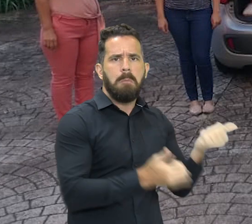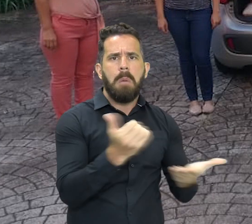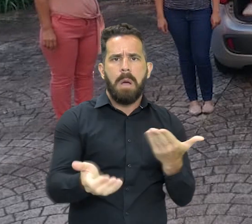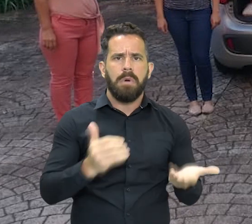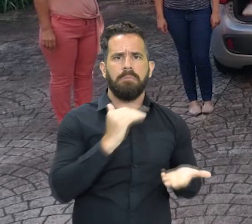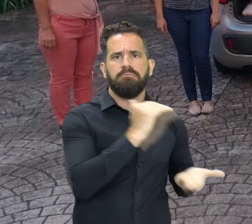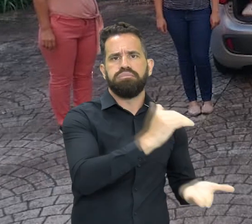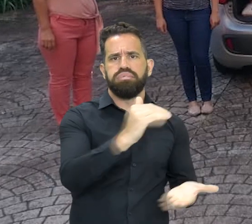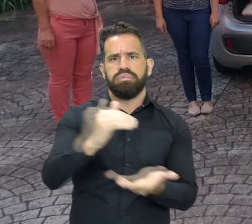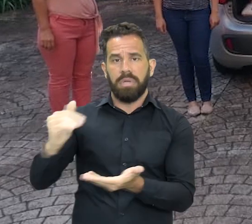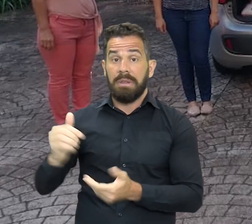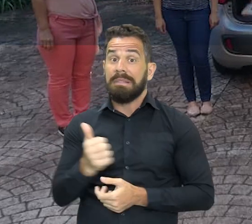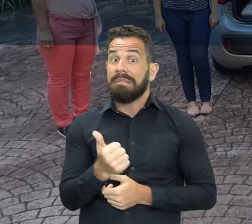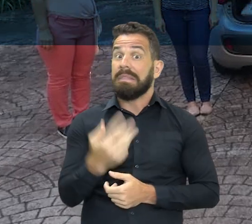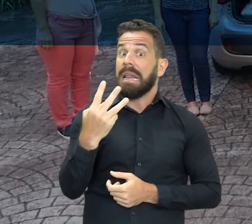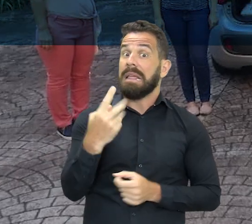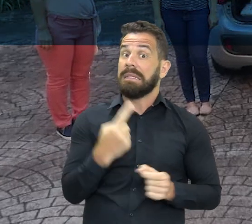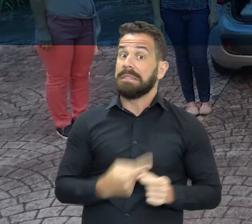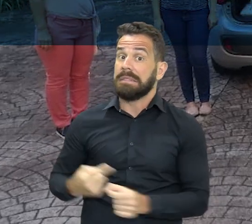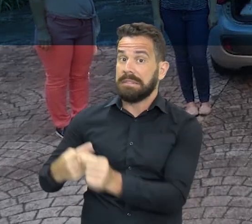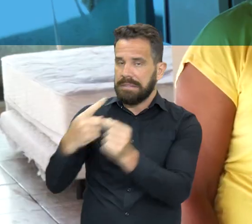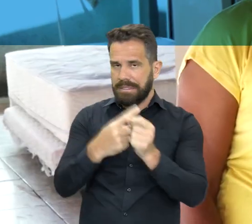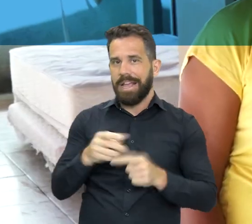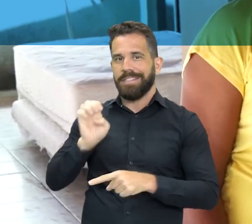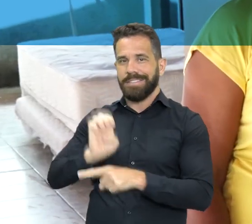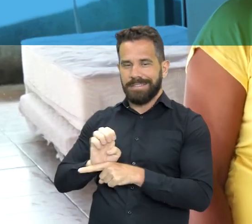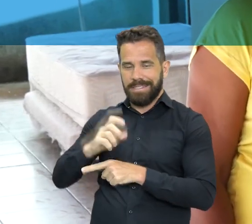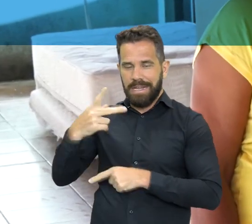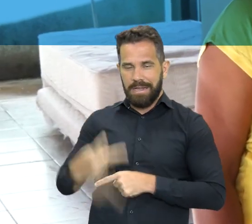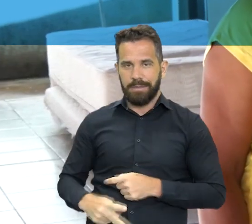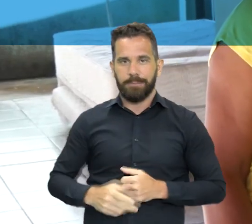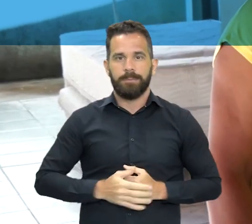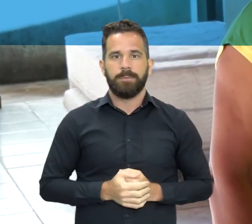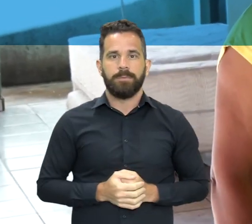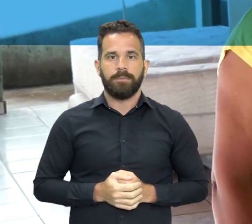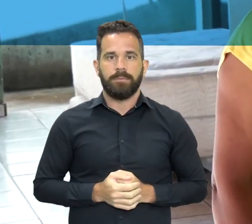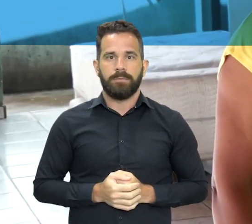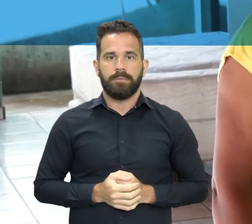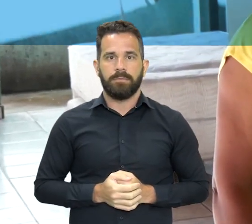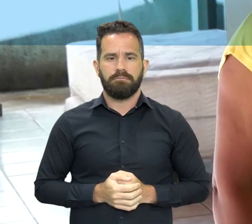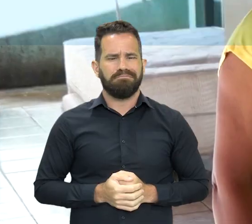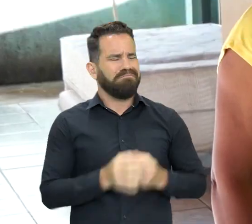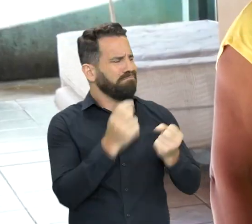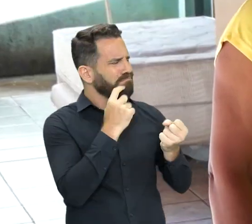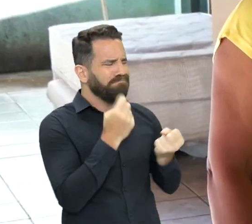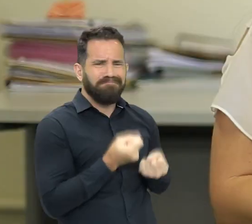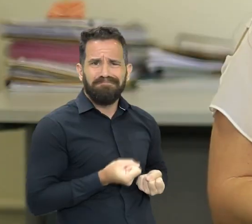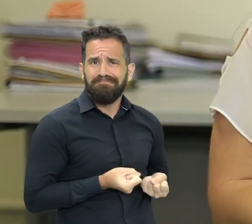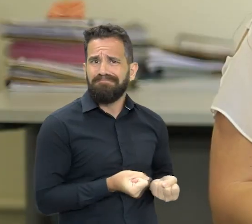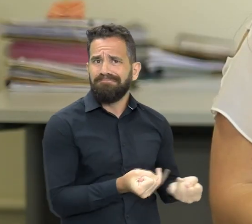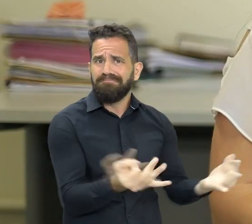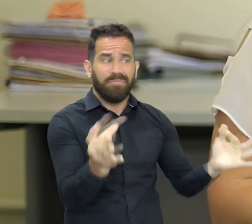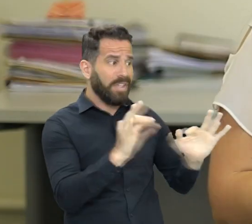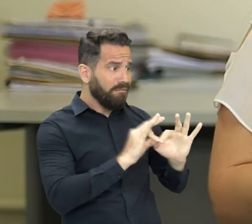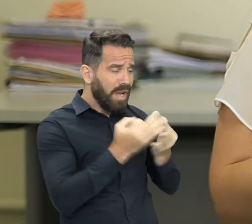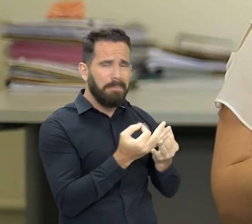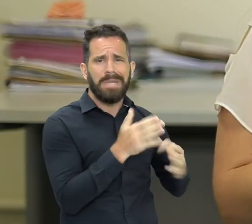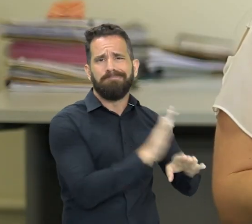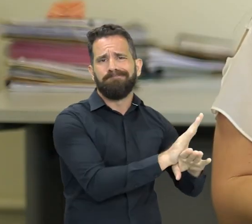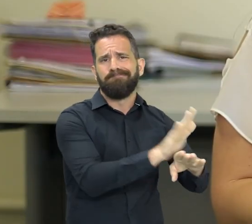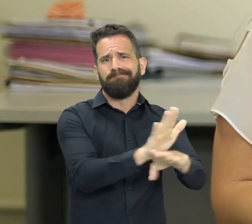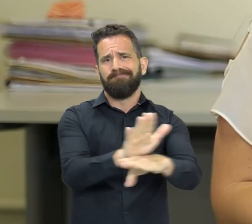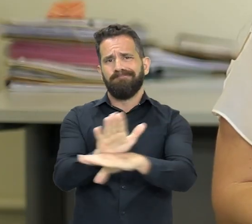desses materiais em cerca de 13 cidades no estado de Goiás. Foram inúmeras famílias